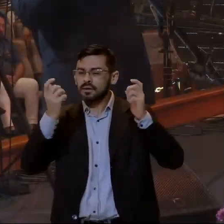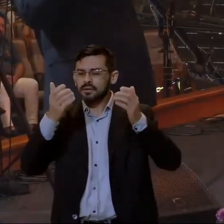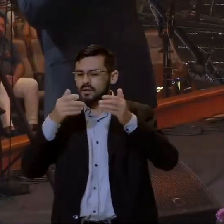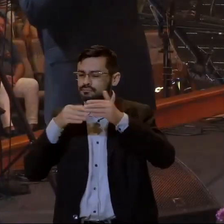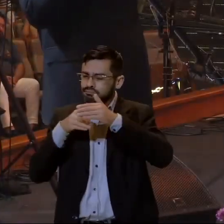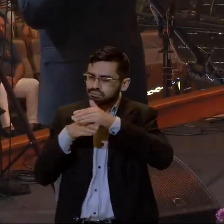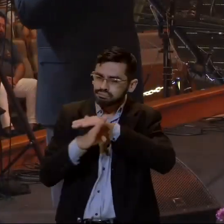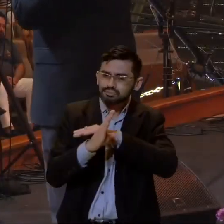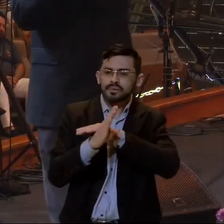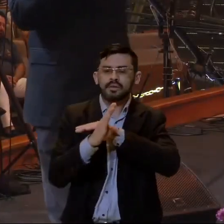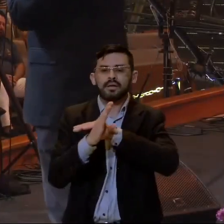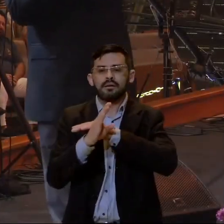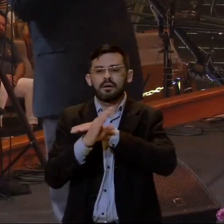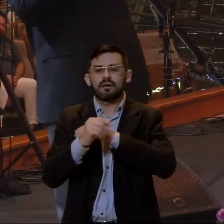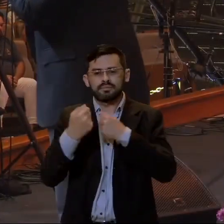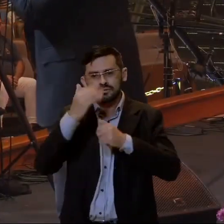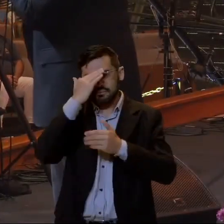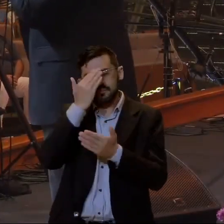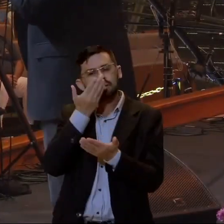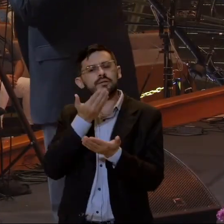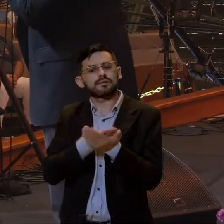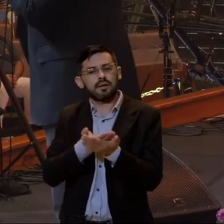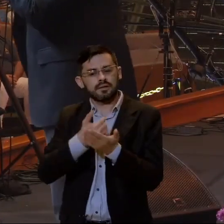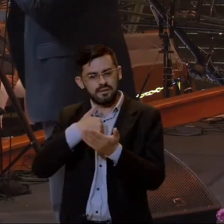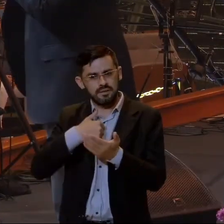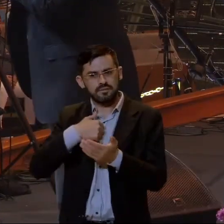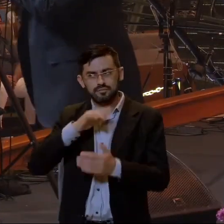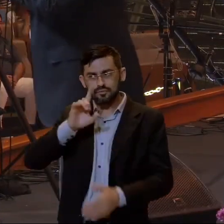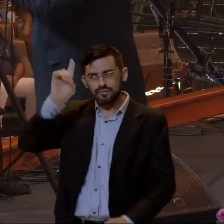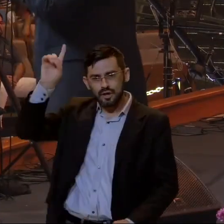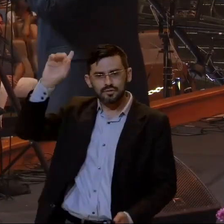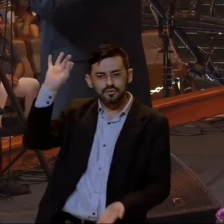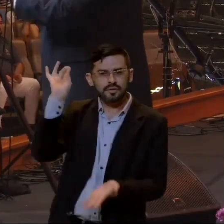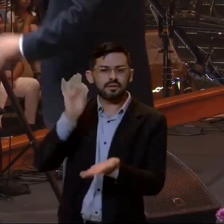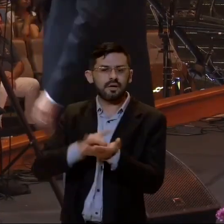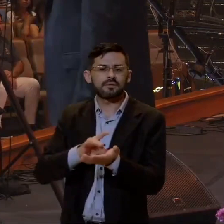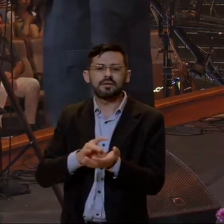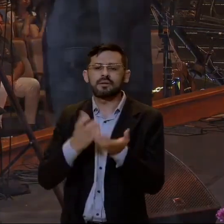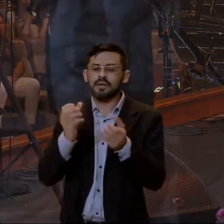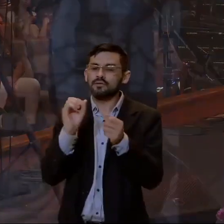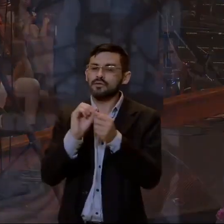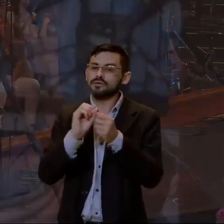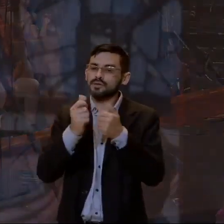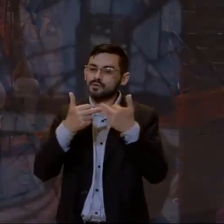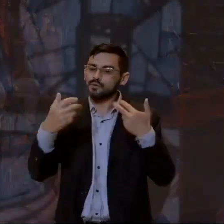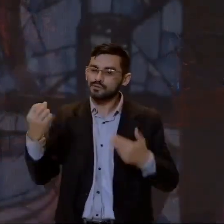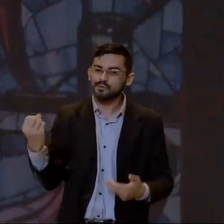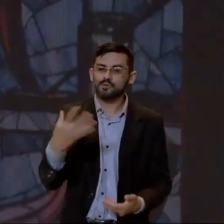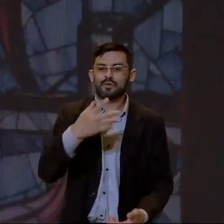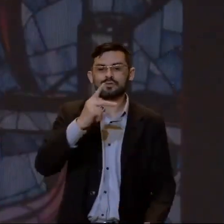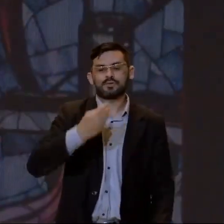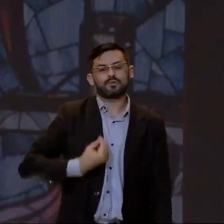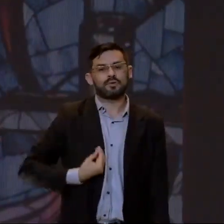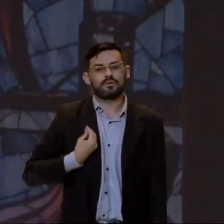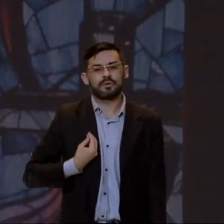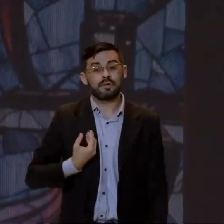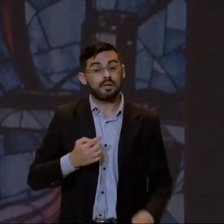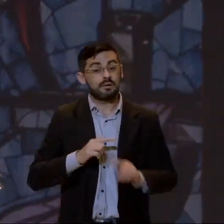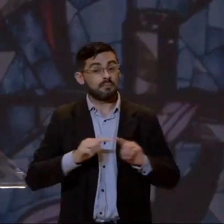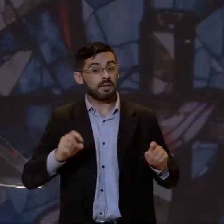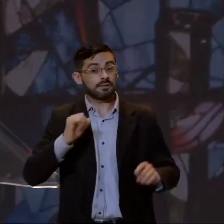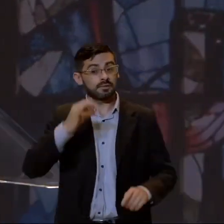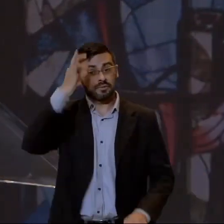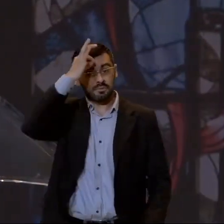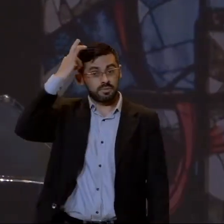nessa vida, está na hora de acreditar que eu sou Deus e eu quero fazer alguma coisa nova na tua vida. Mas se o Espírito Santo falou ao